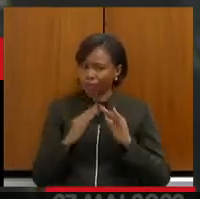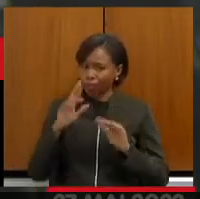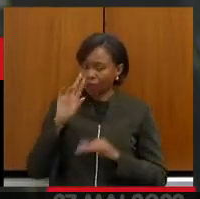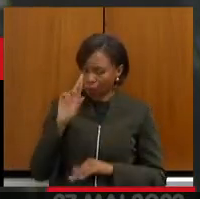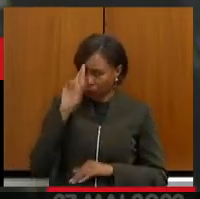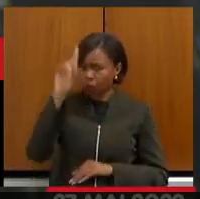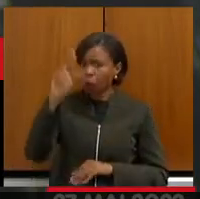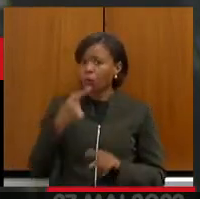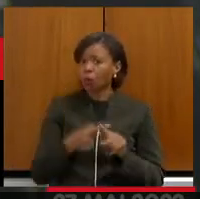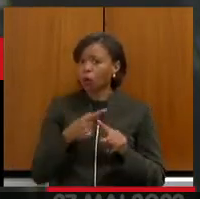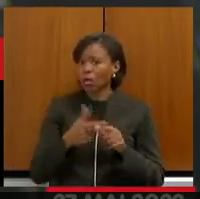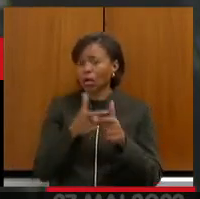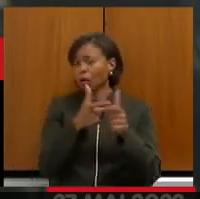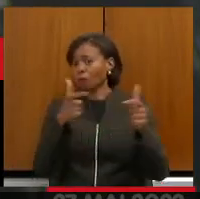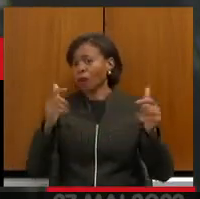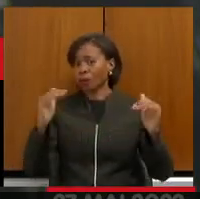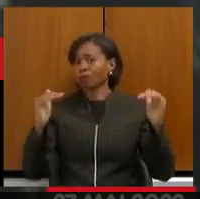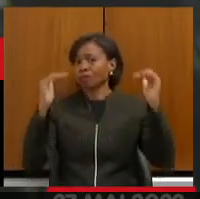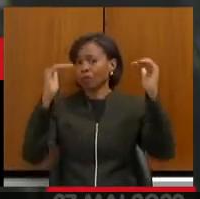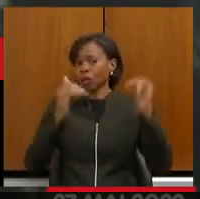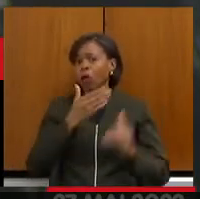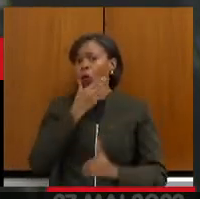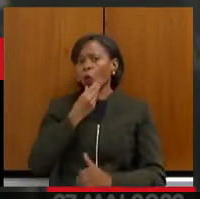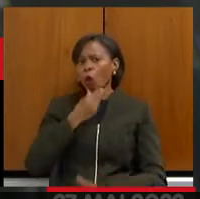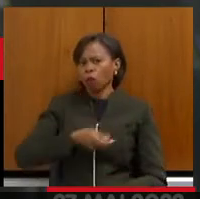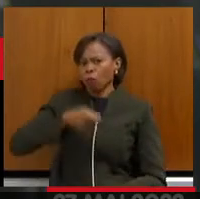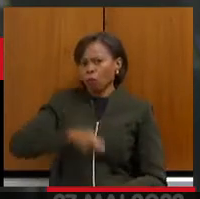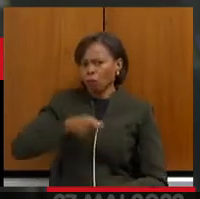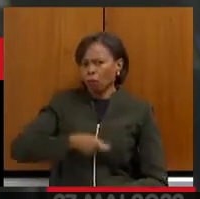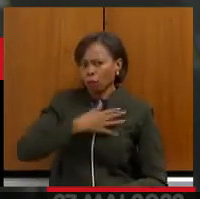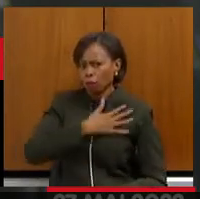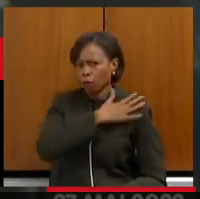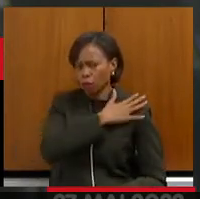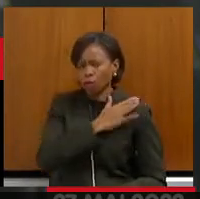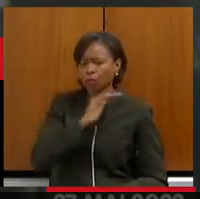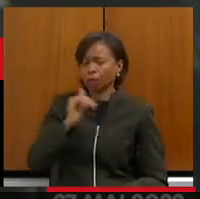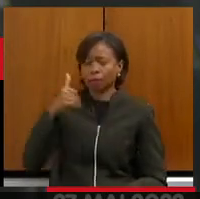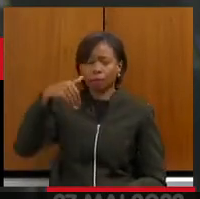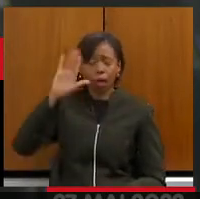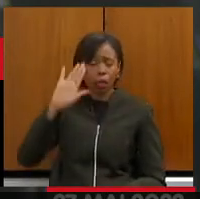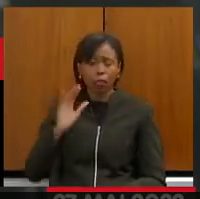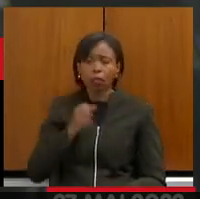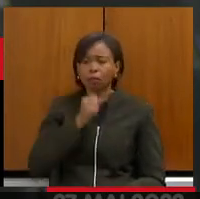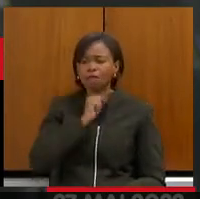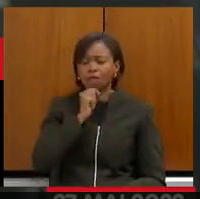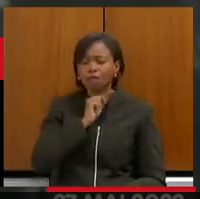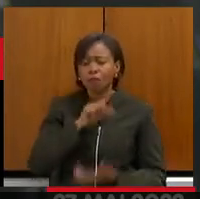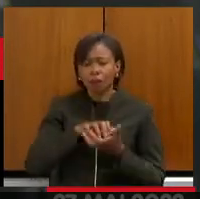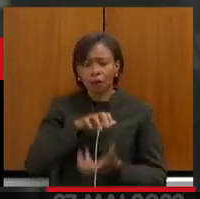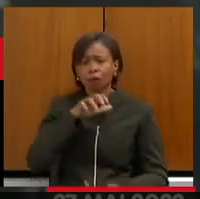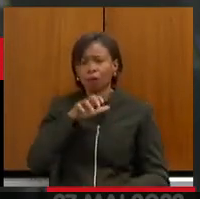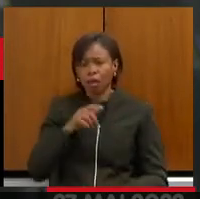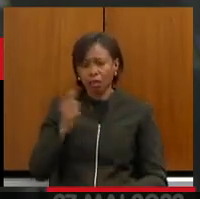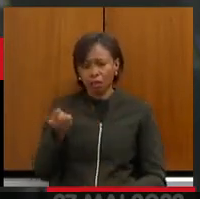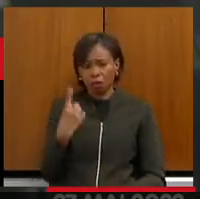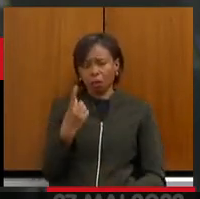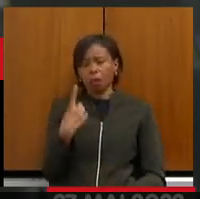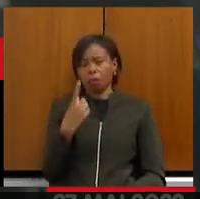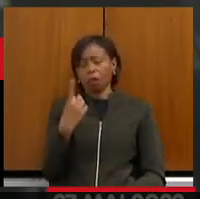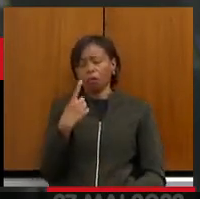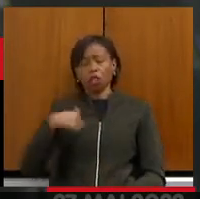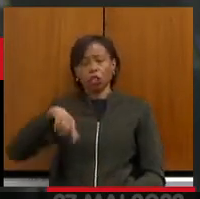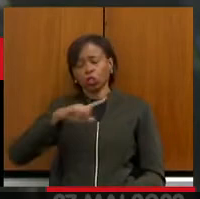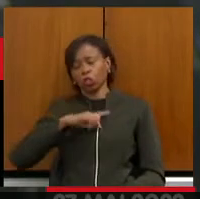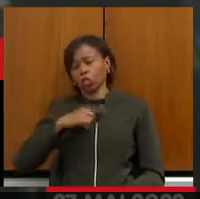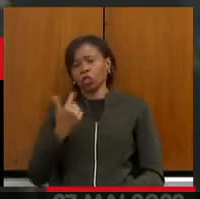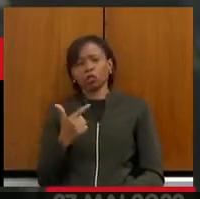o coronelismo como foi citado aqui é os mais velhos sempre colocam que para a gente a gente não tem tanta